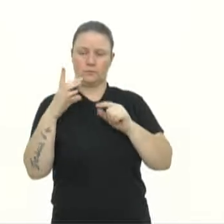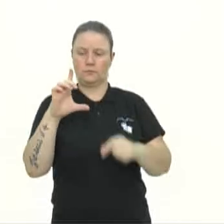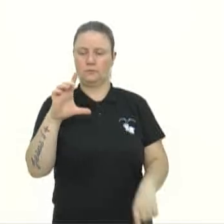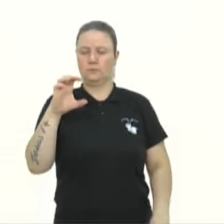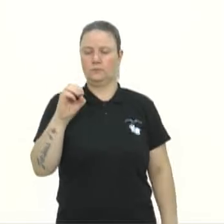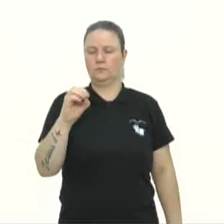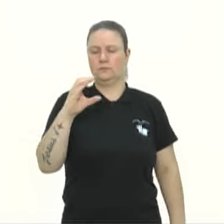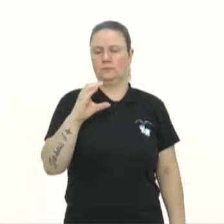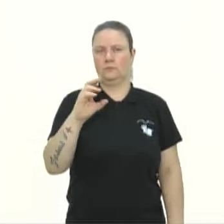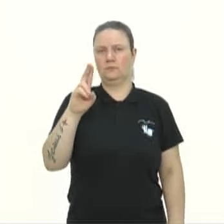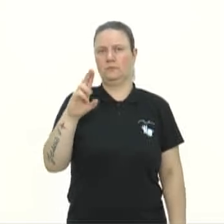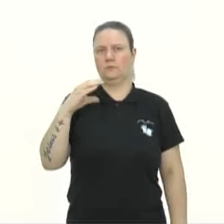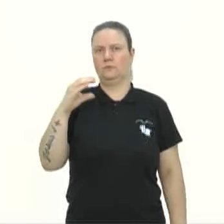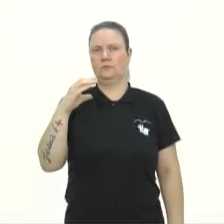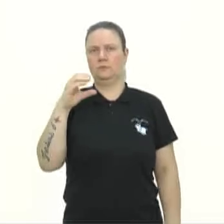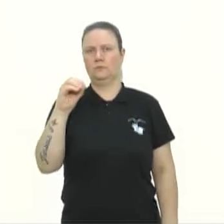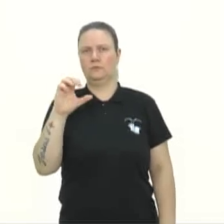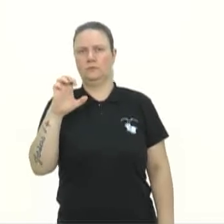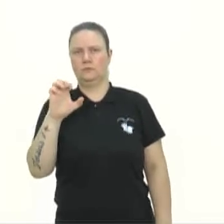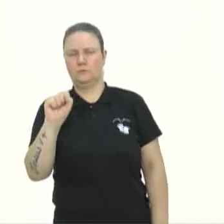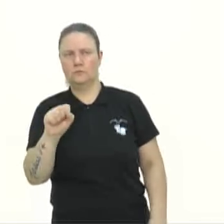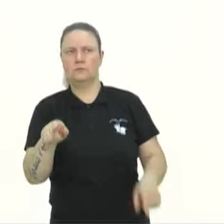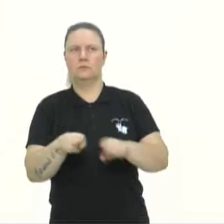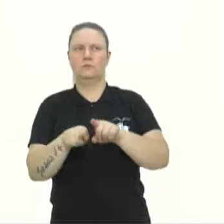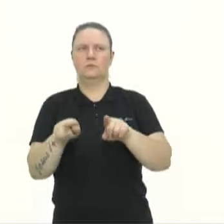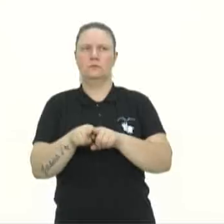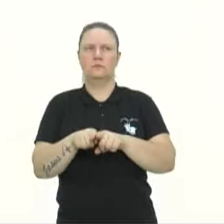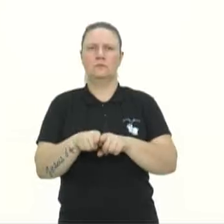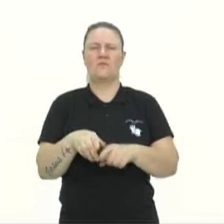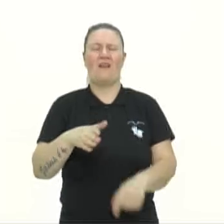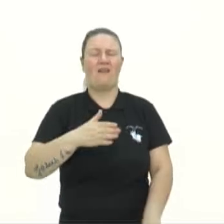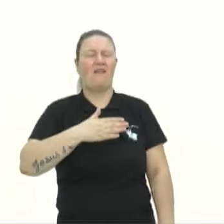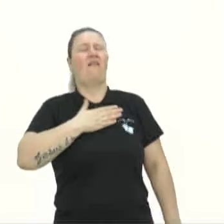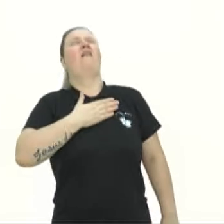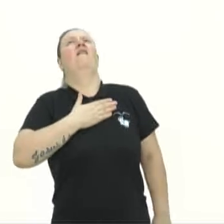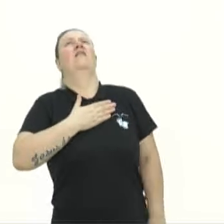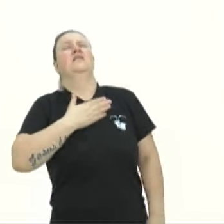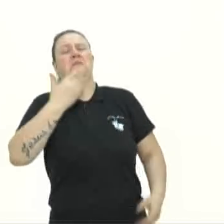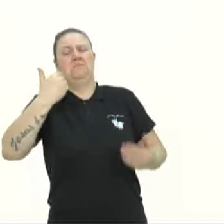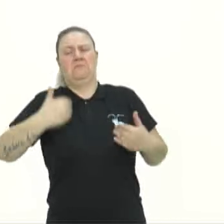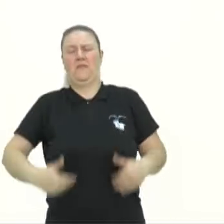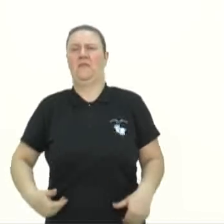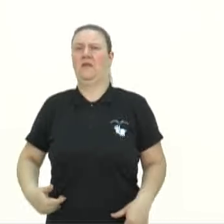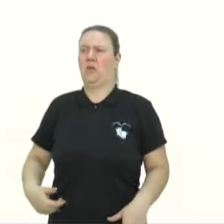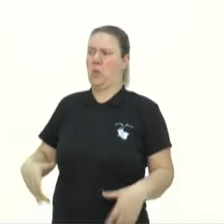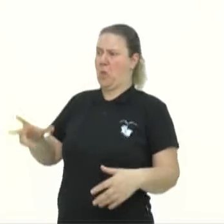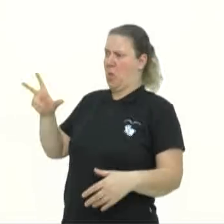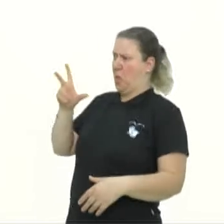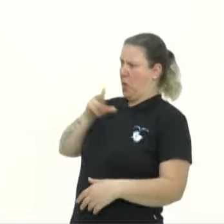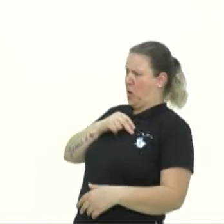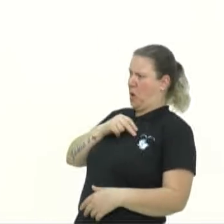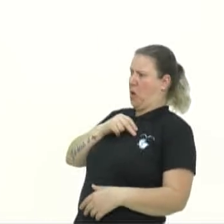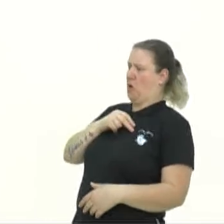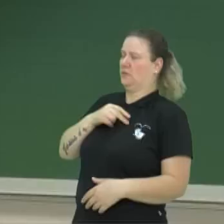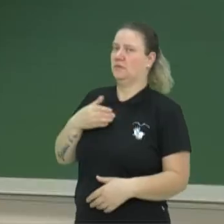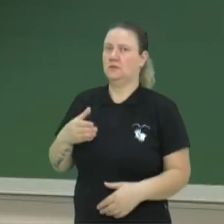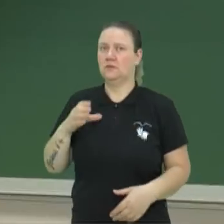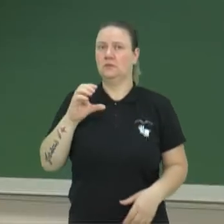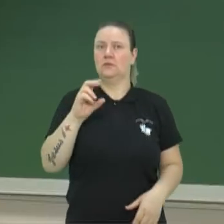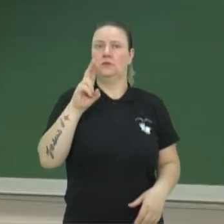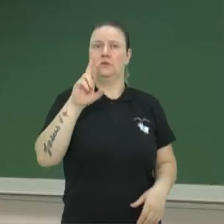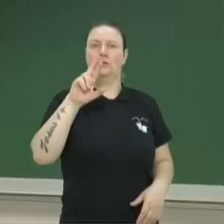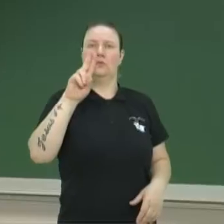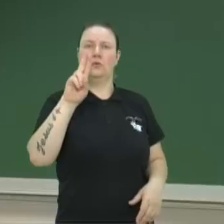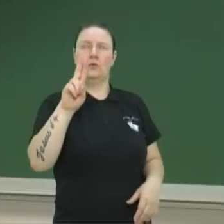locuções interjetivas, né? Olha lá, ai de mim, cruz credo. Você já viu algumas expressões assim? Ai